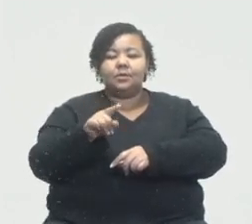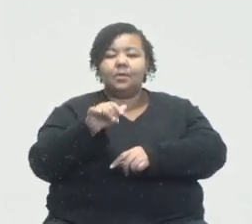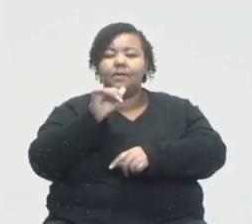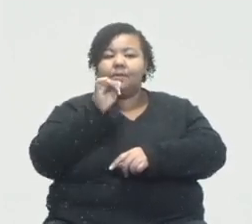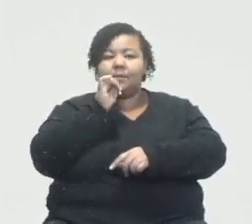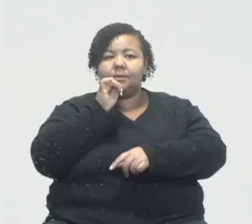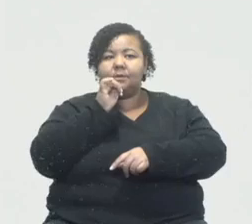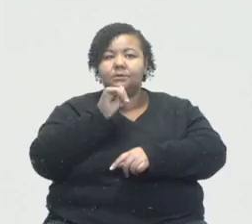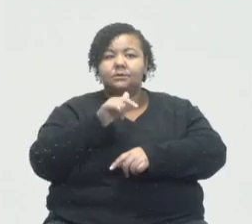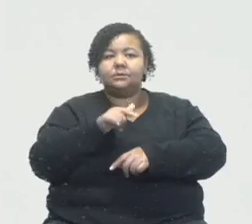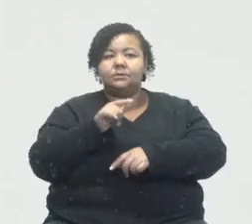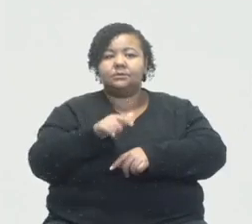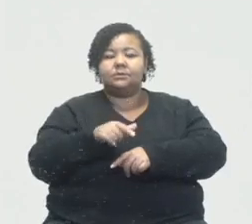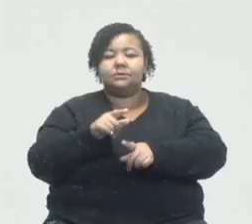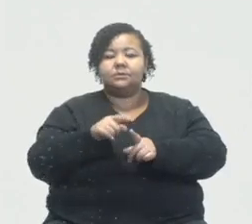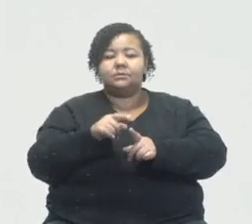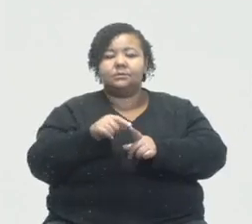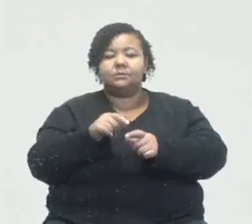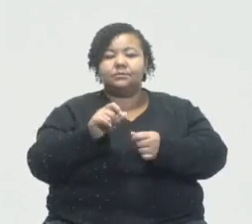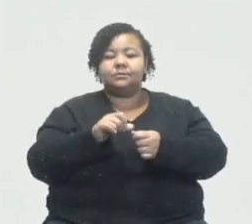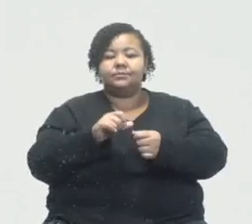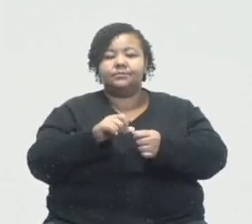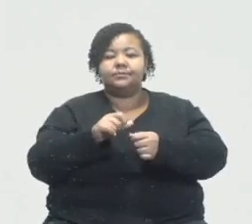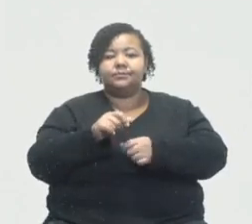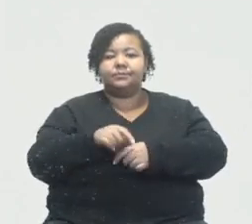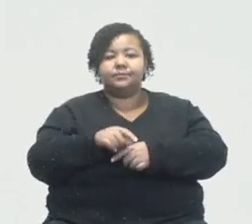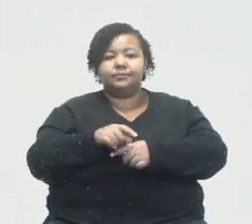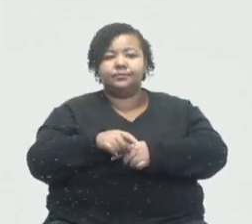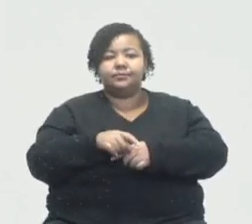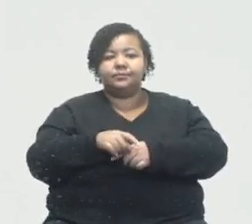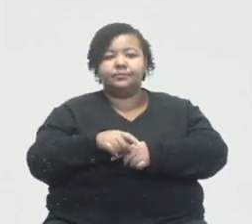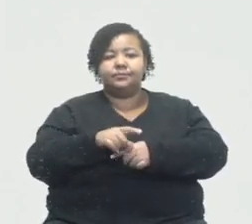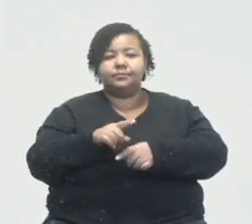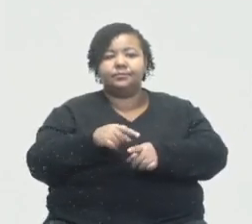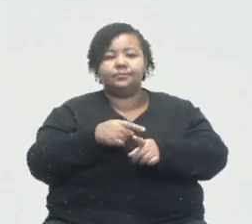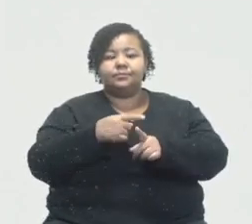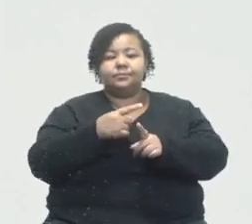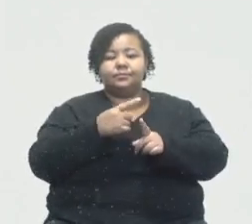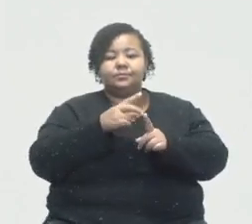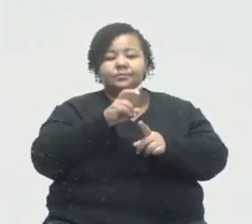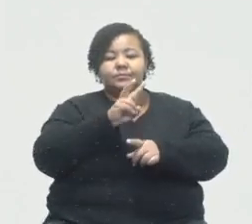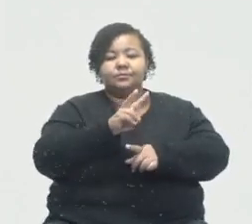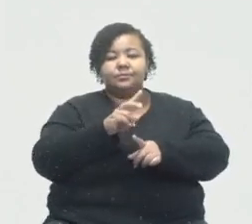a realizar inicialmente a